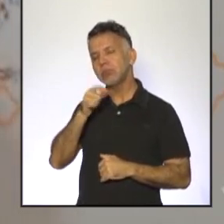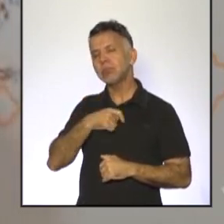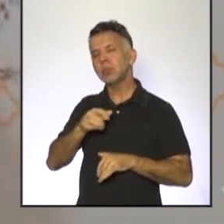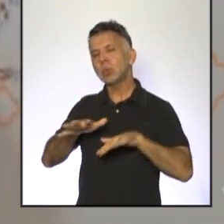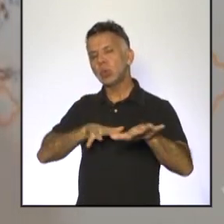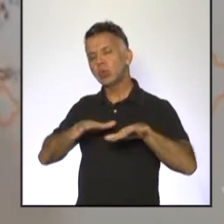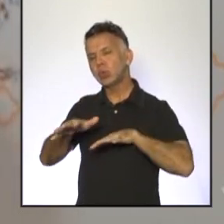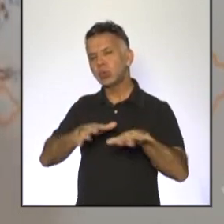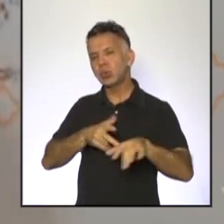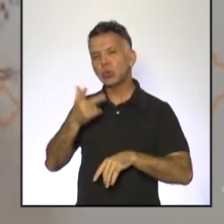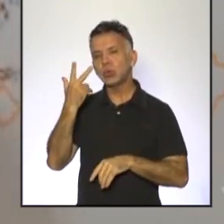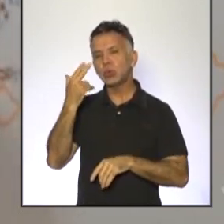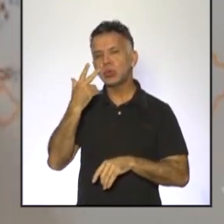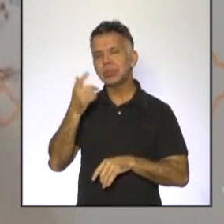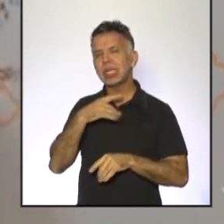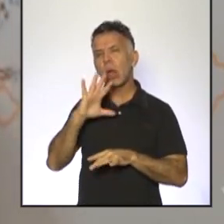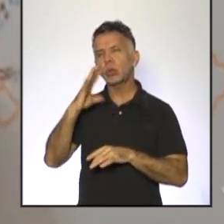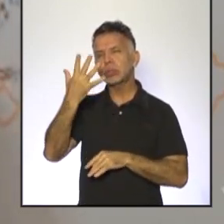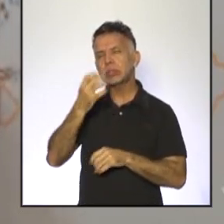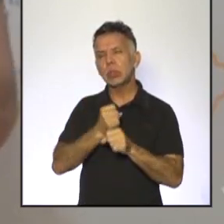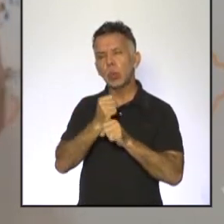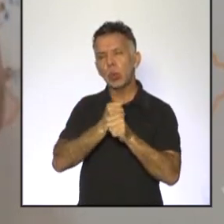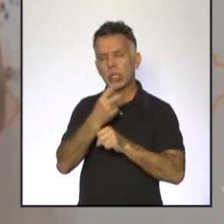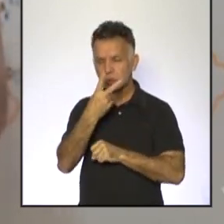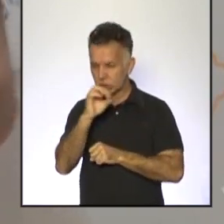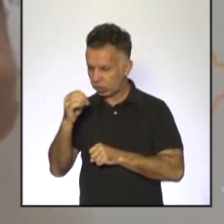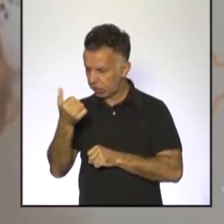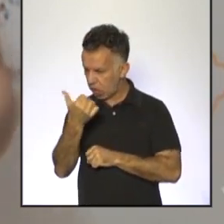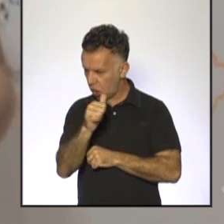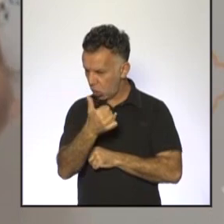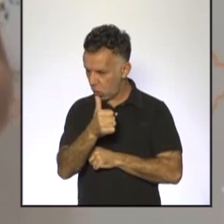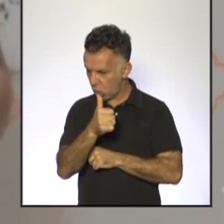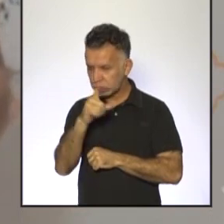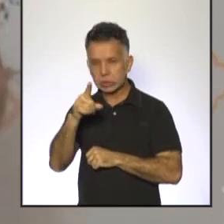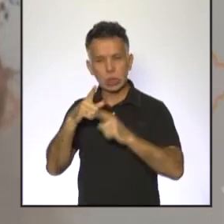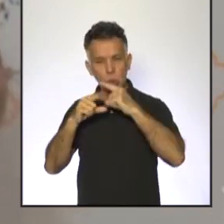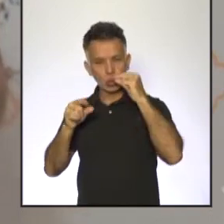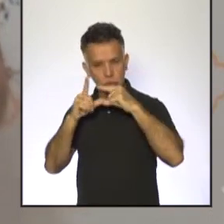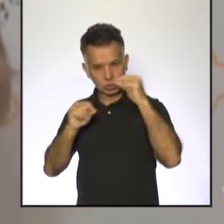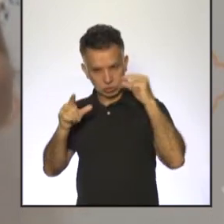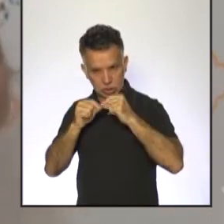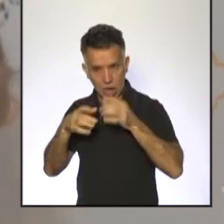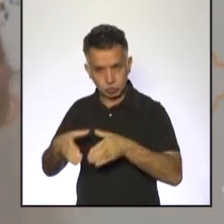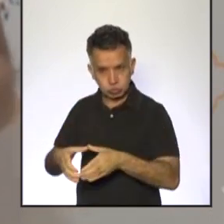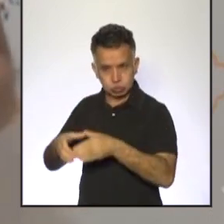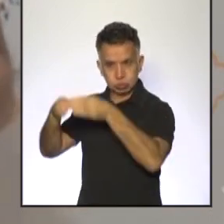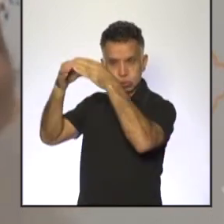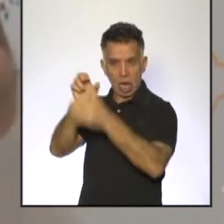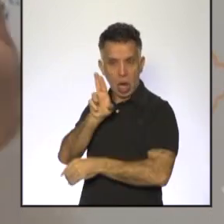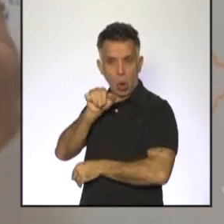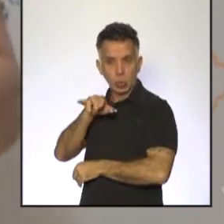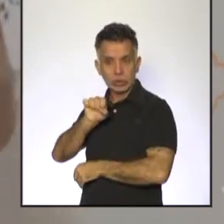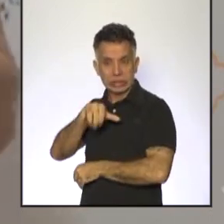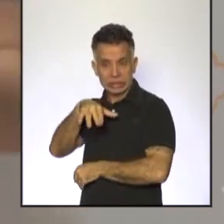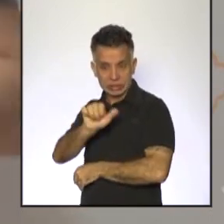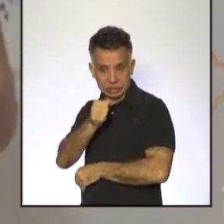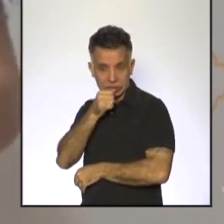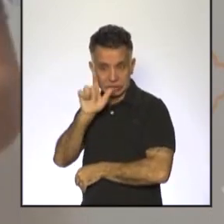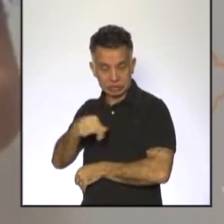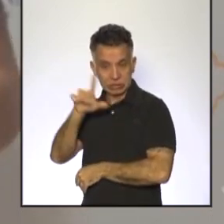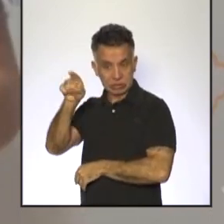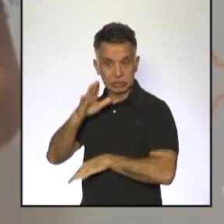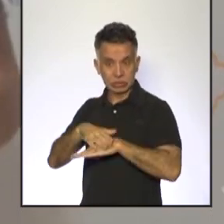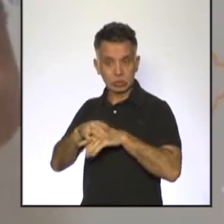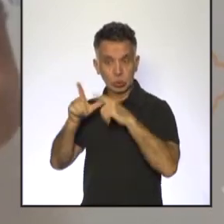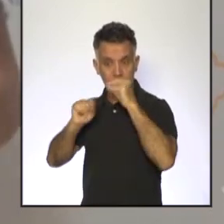terremoto clássico lá de 2011 que atingiu a usina nuclear de Fukushima, no Japão, ele também é um terremoto cíclico no